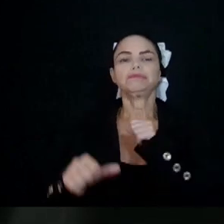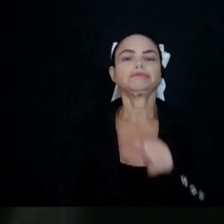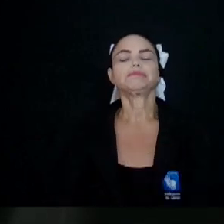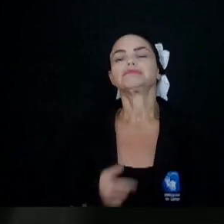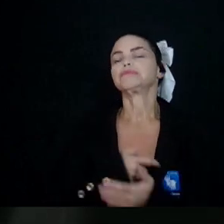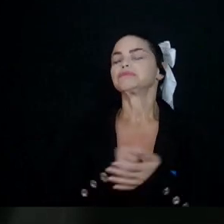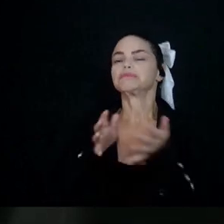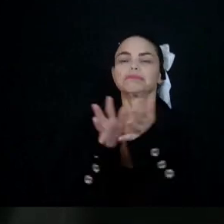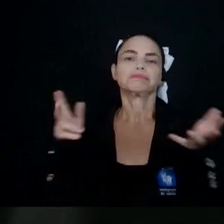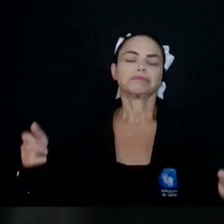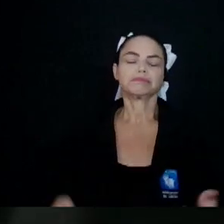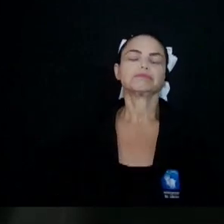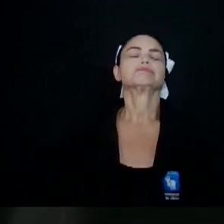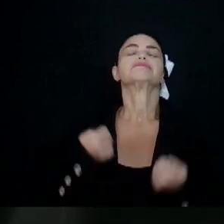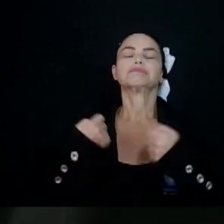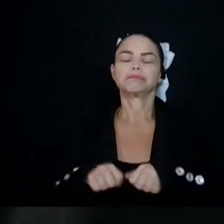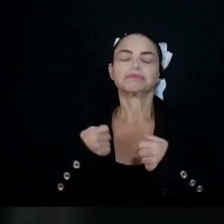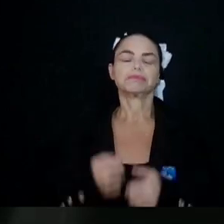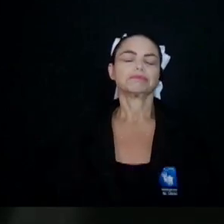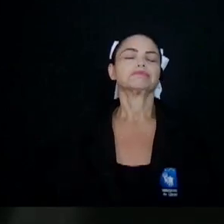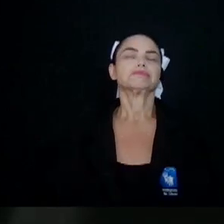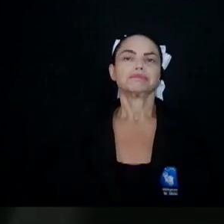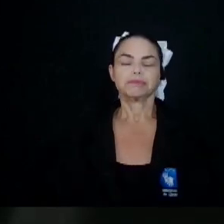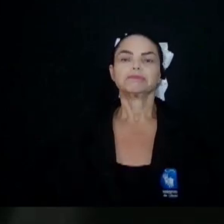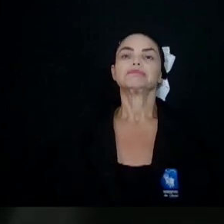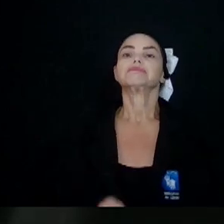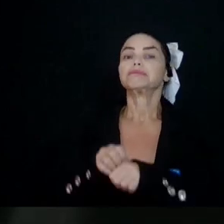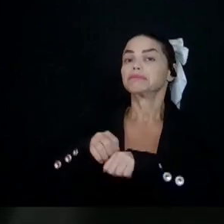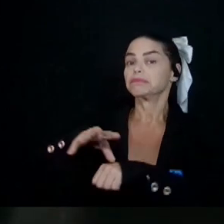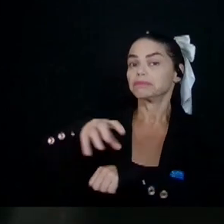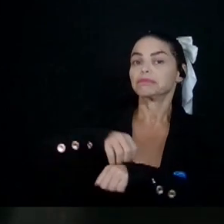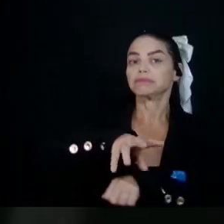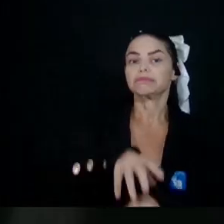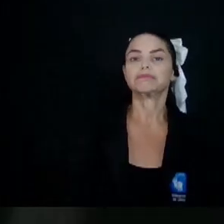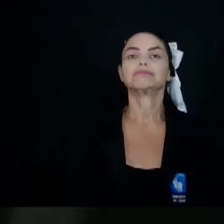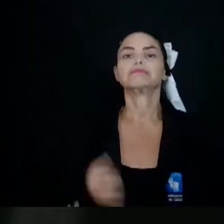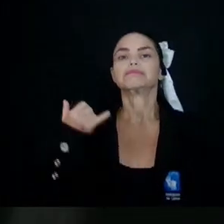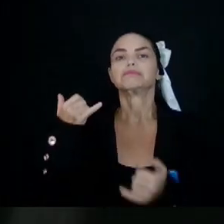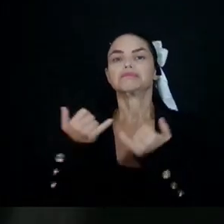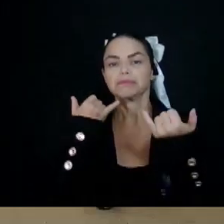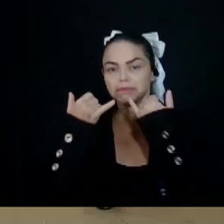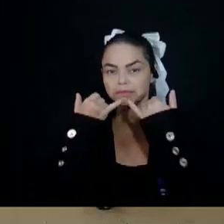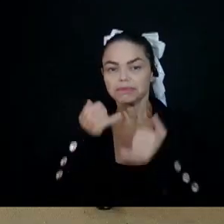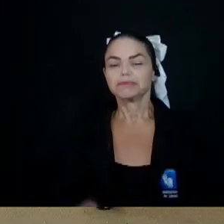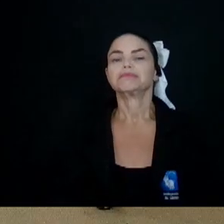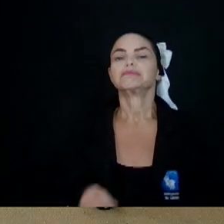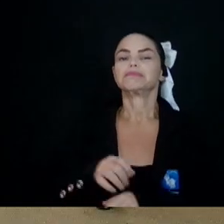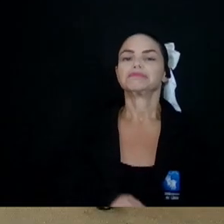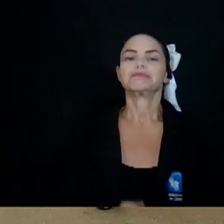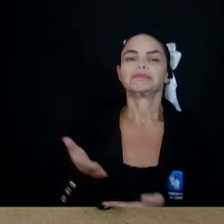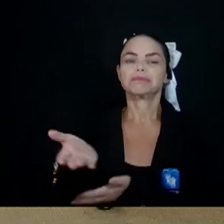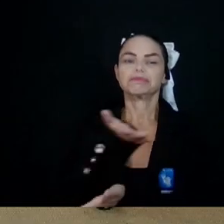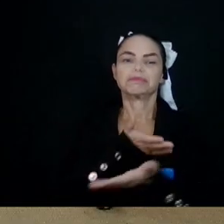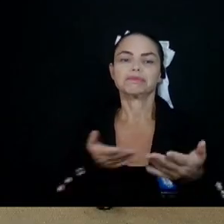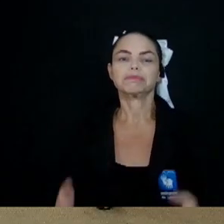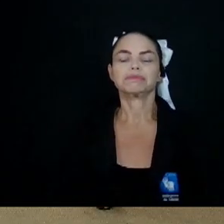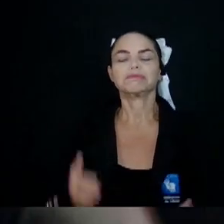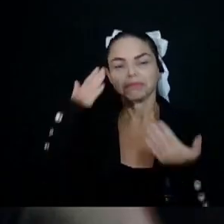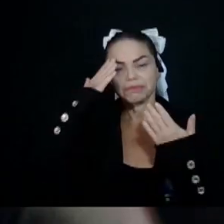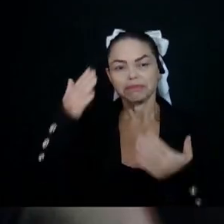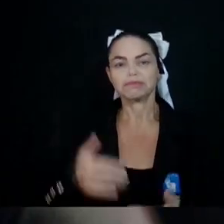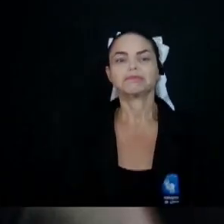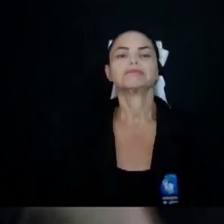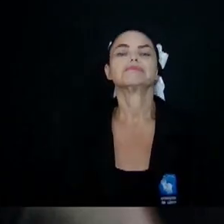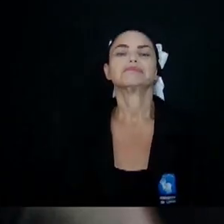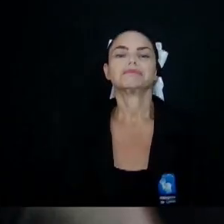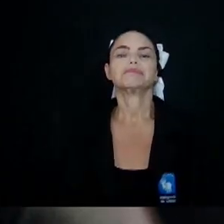a gente precisa repassar, porque a informação boa é a informação compartilhada. Então, mais uma vez, muito obrigada. Eu que agradeço